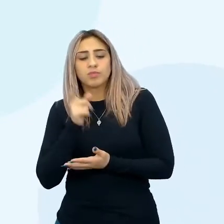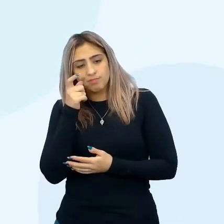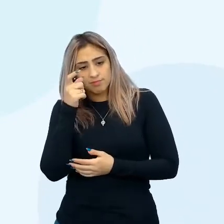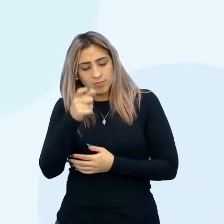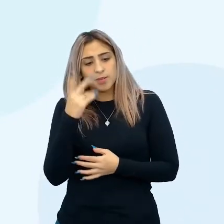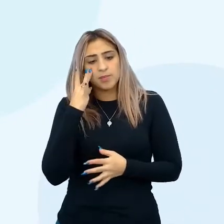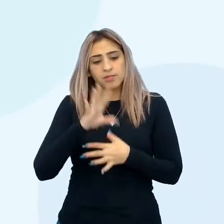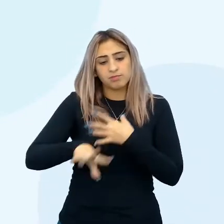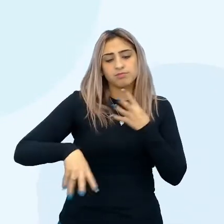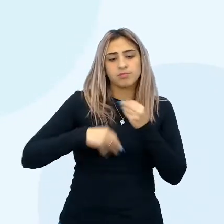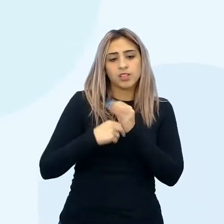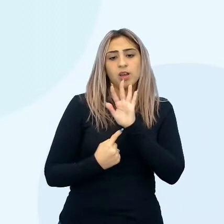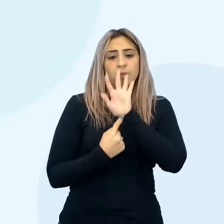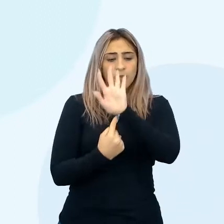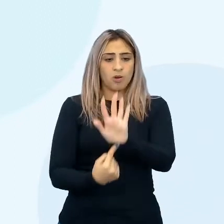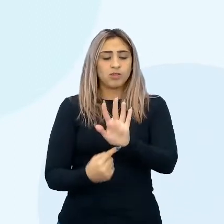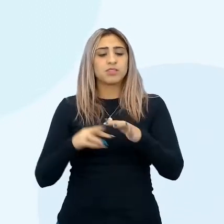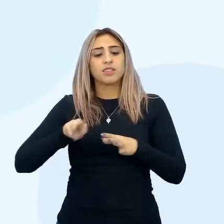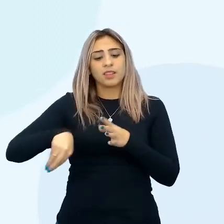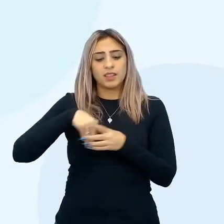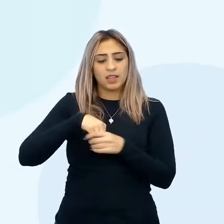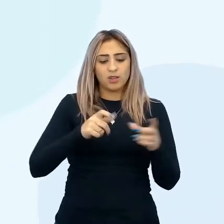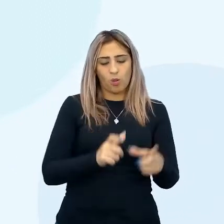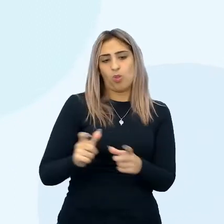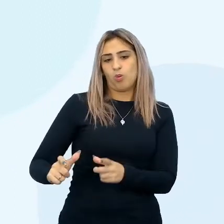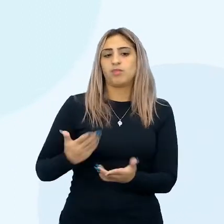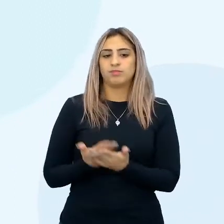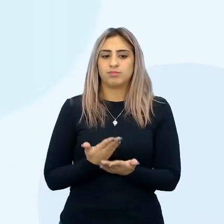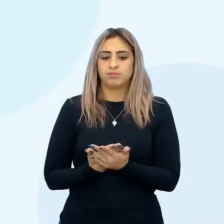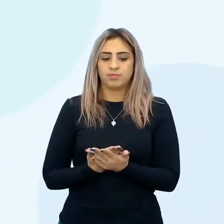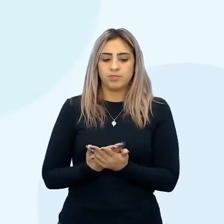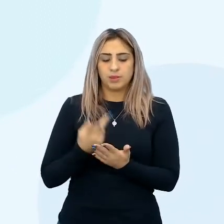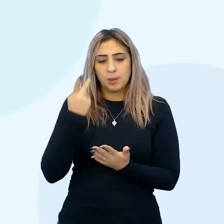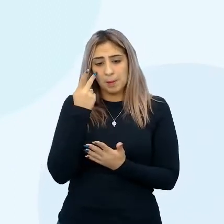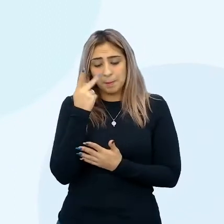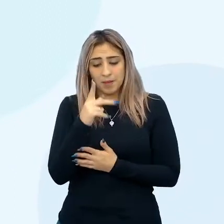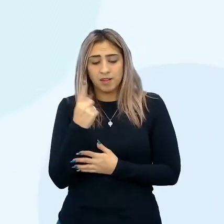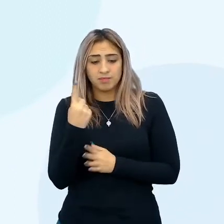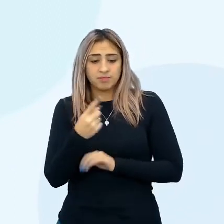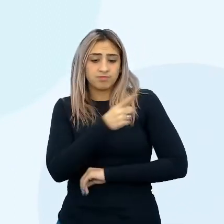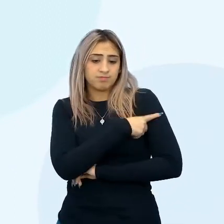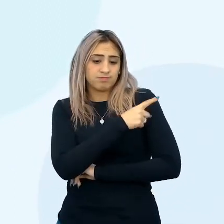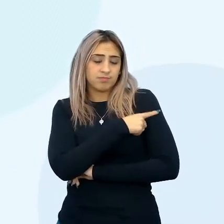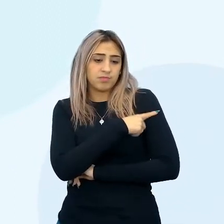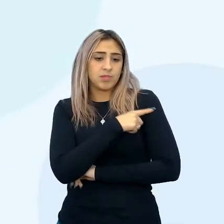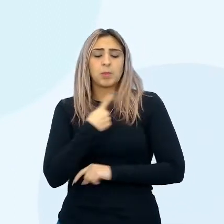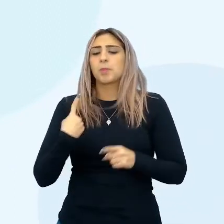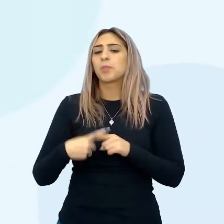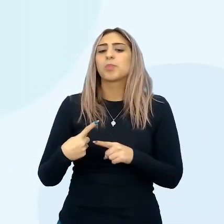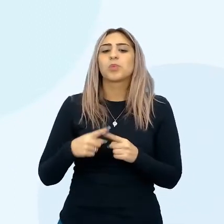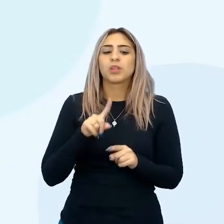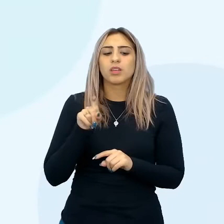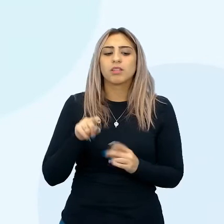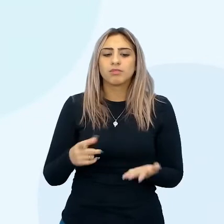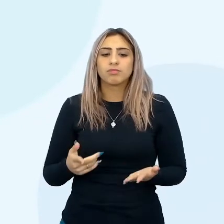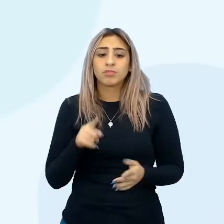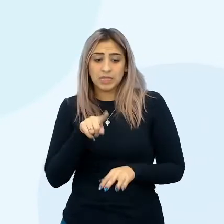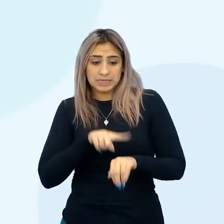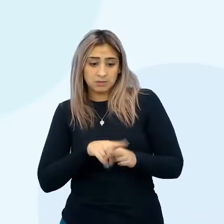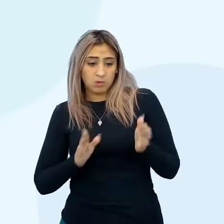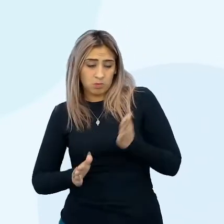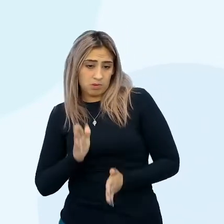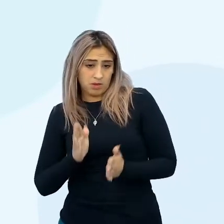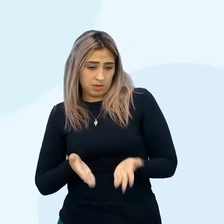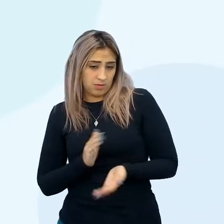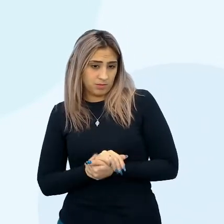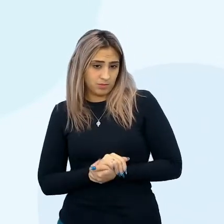uma mostra dentro do ambiente escolar e para o público da primeira série do ensino médio? Por quê? Olha, nesse momento...